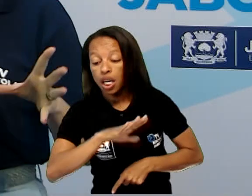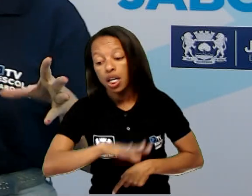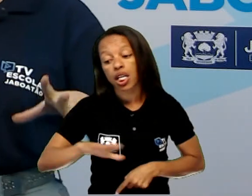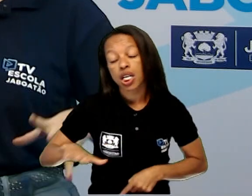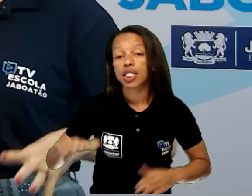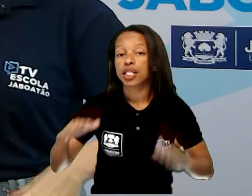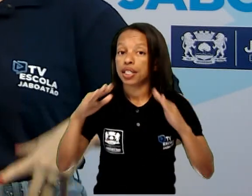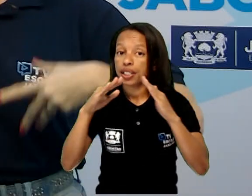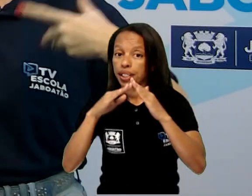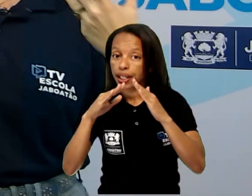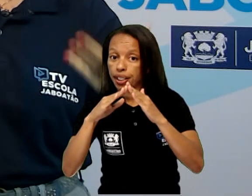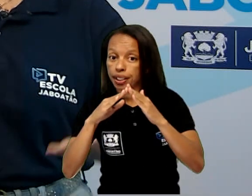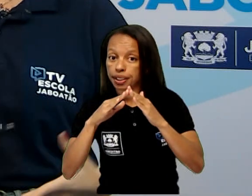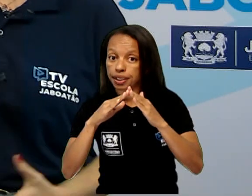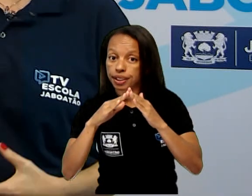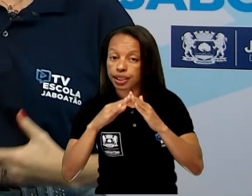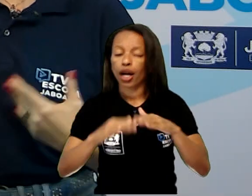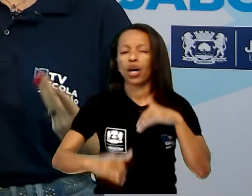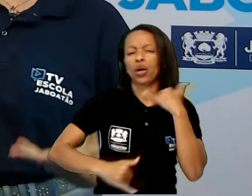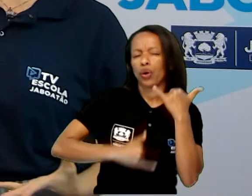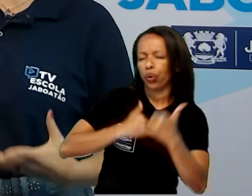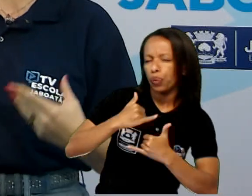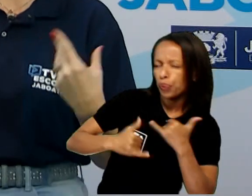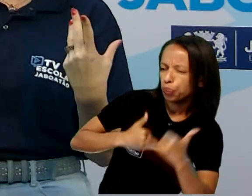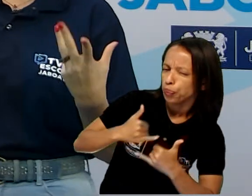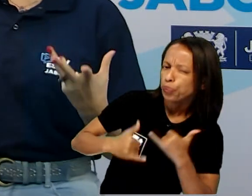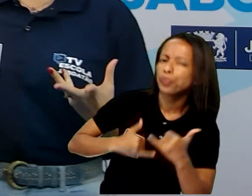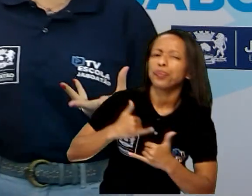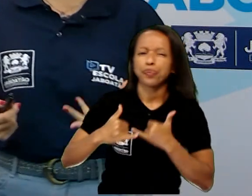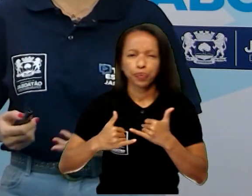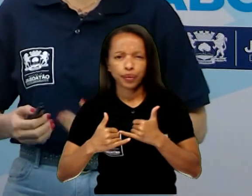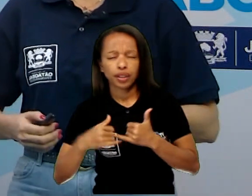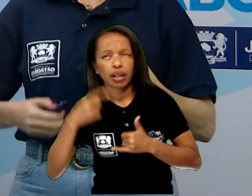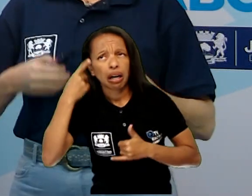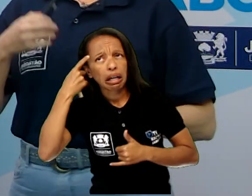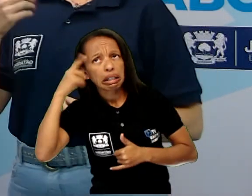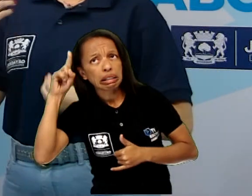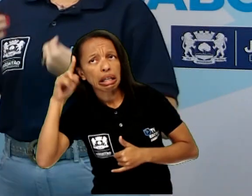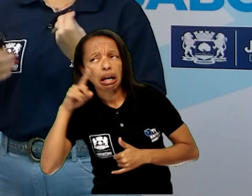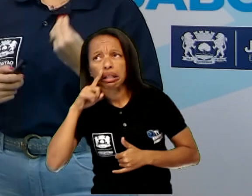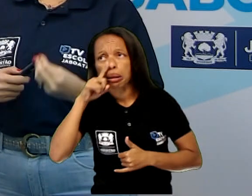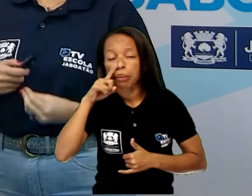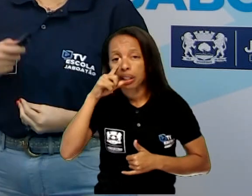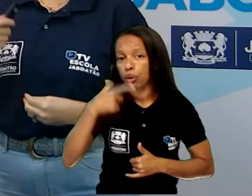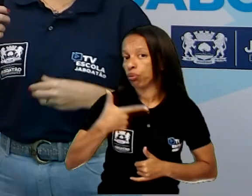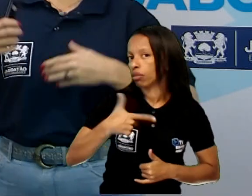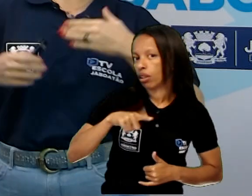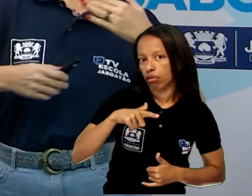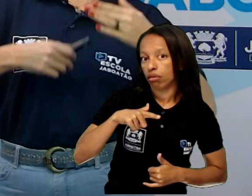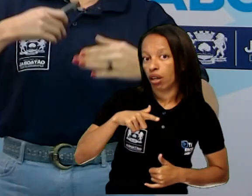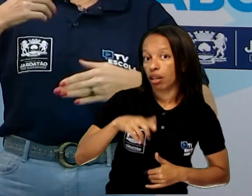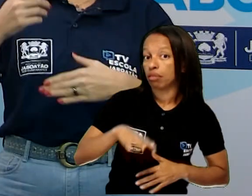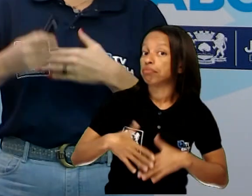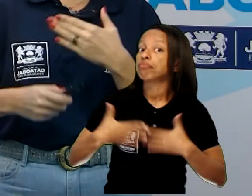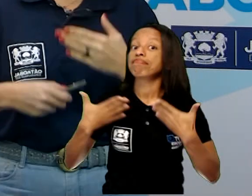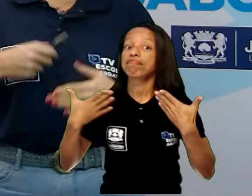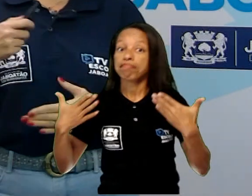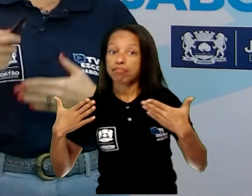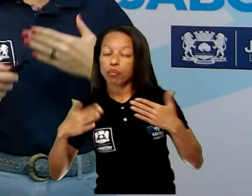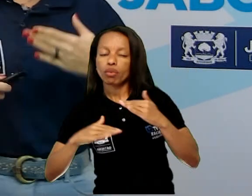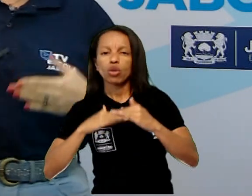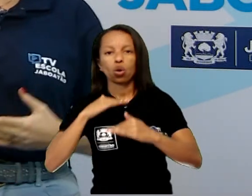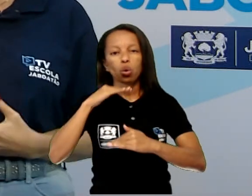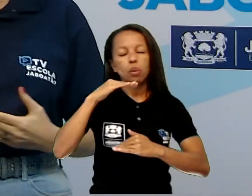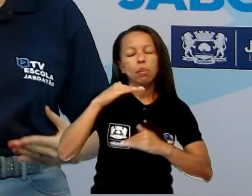como criança é ativa, gosta de correr, não tem noções do perigo. E aos poucos, né, com esse processo de